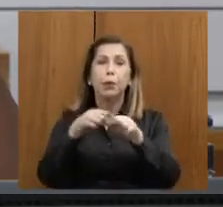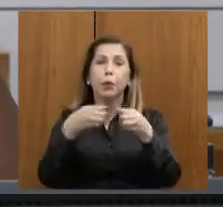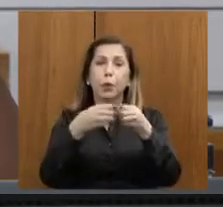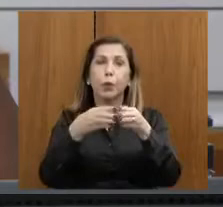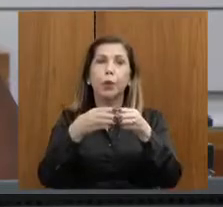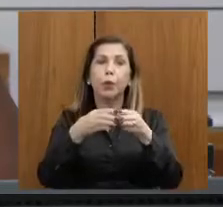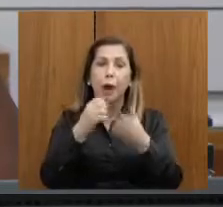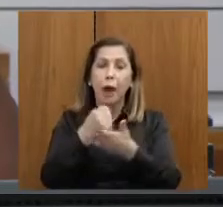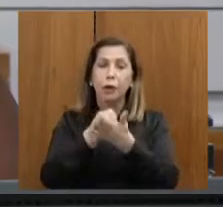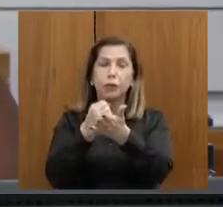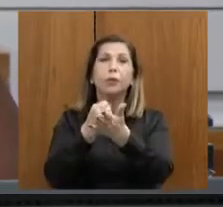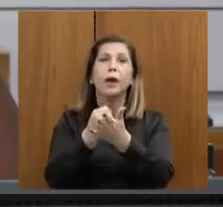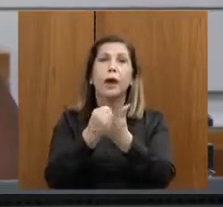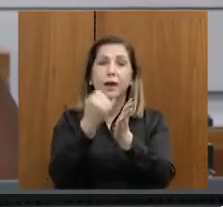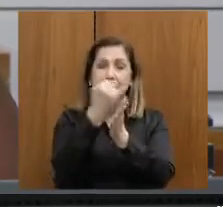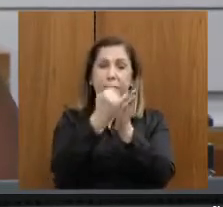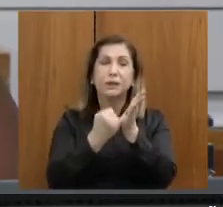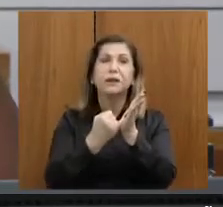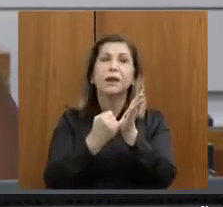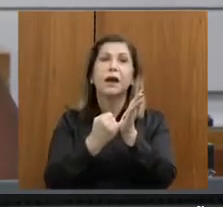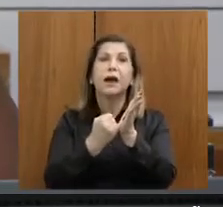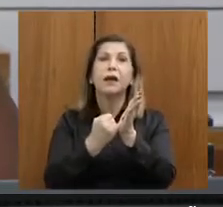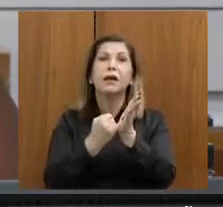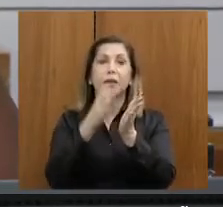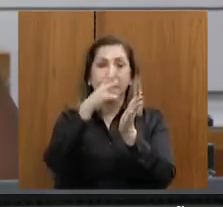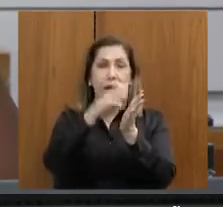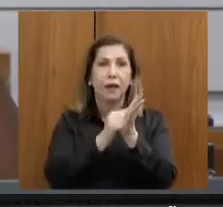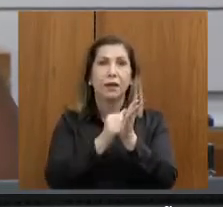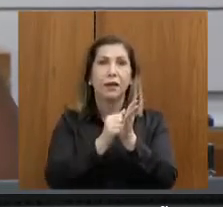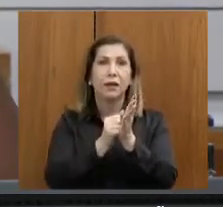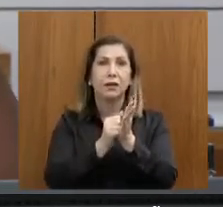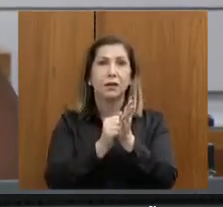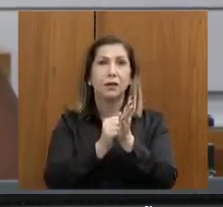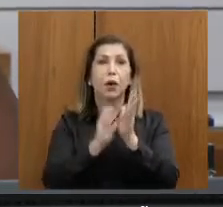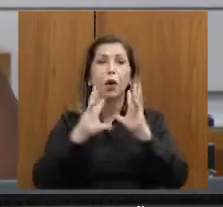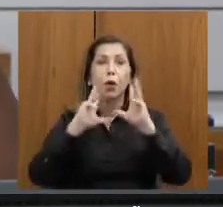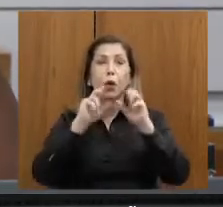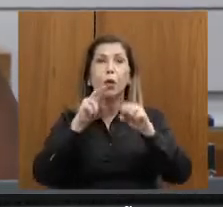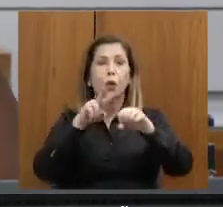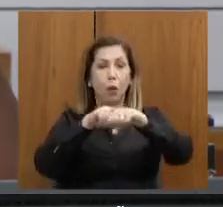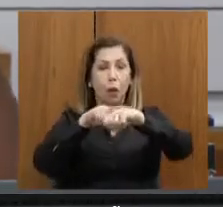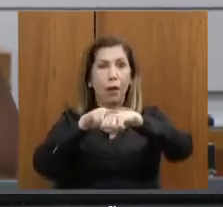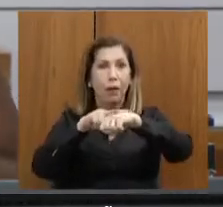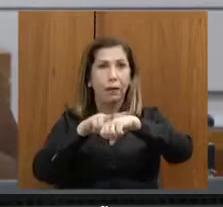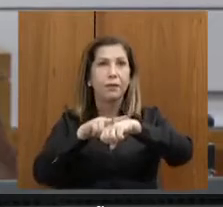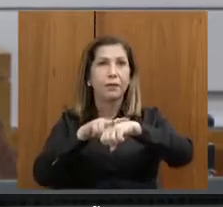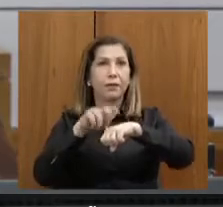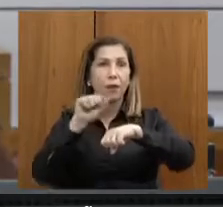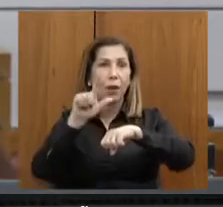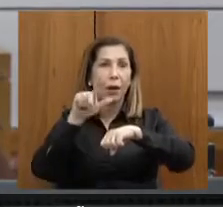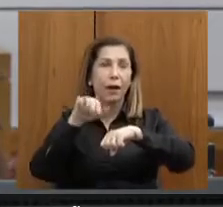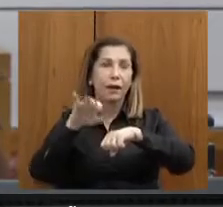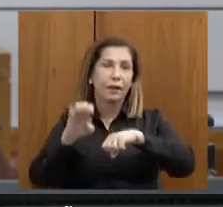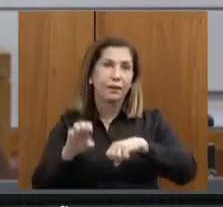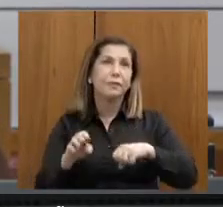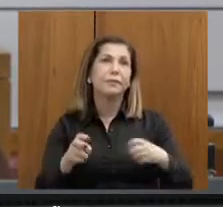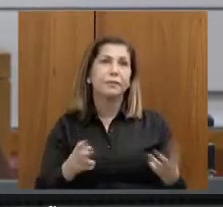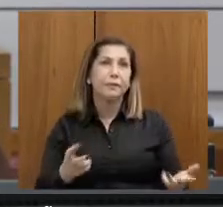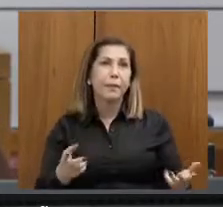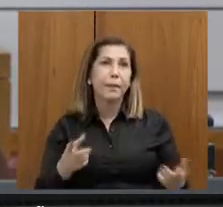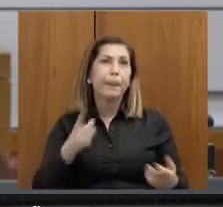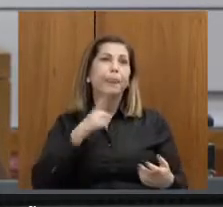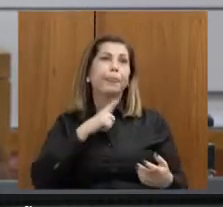disposição para ajudar vocês a conseguir se cadastrar que deve ser provavelmente tudo online E aí o melhor da ainda a gente tem uma